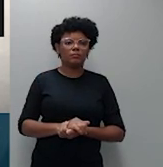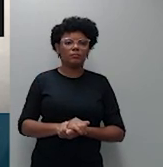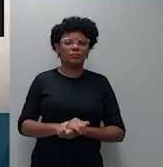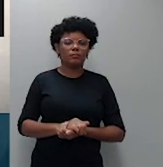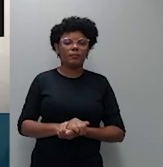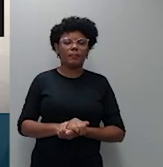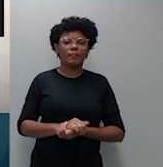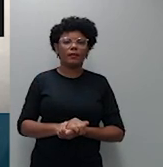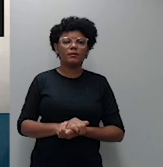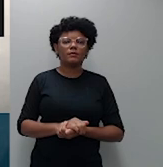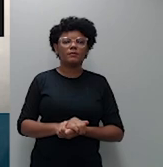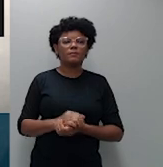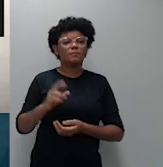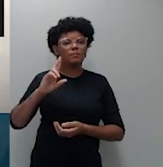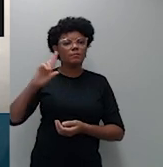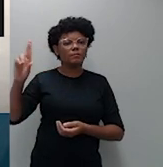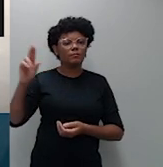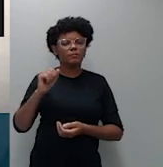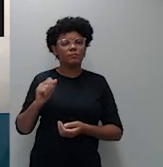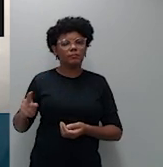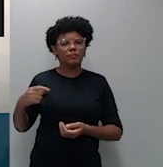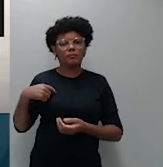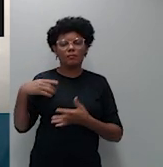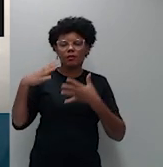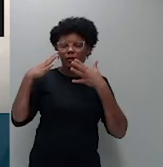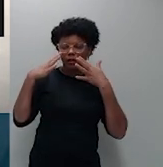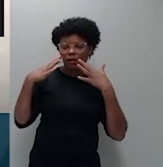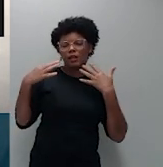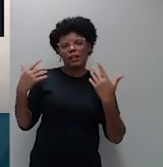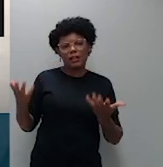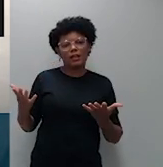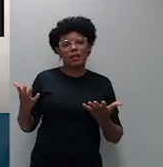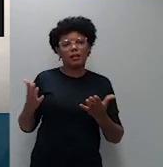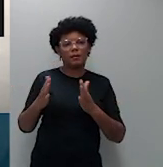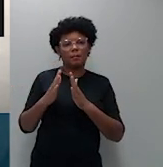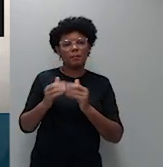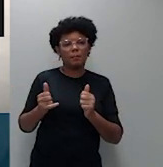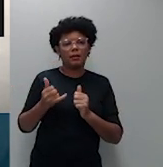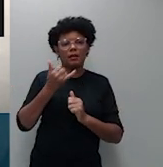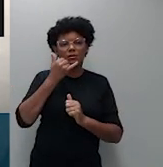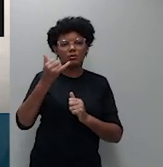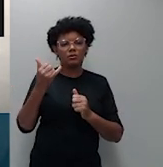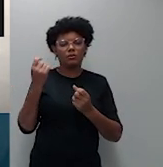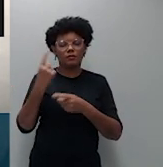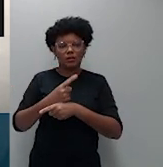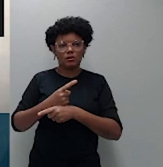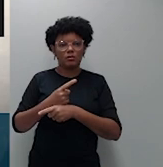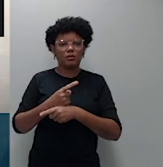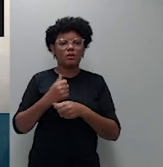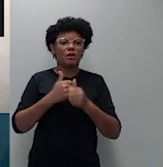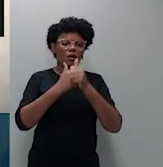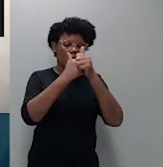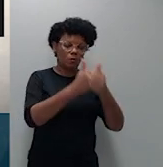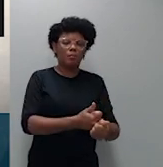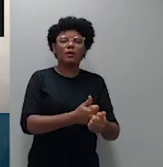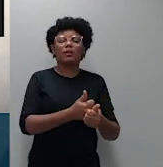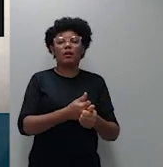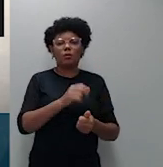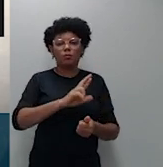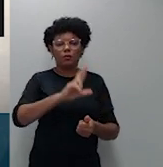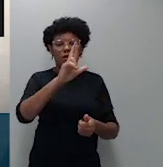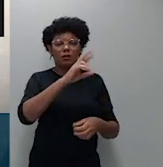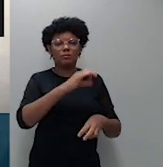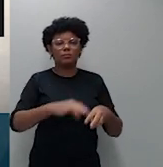Presidente ouve com atenção aos debates e peças e a divergência para acompanhar o voto do relator